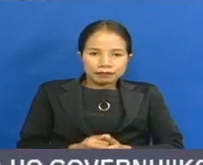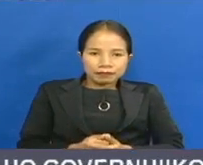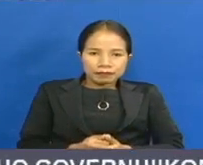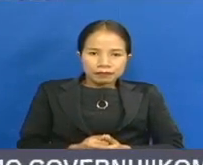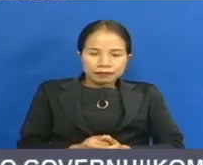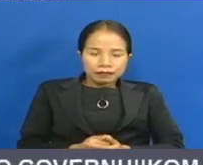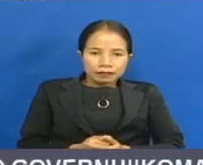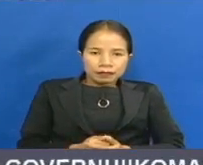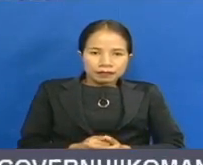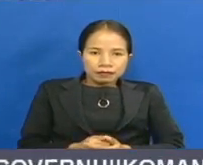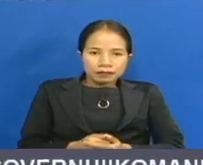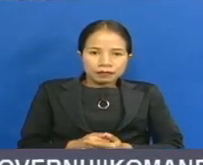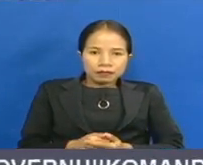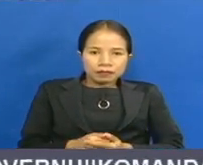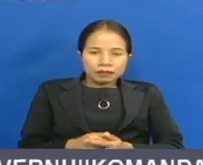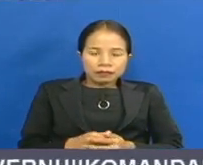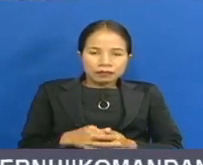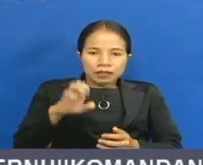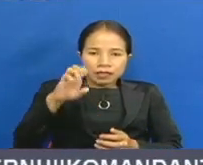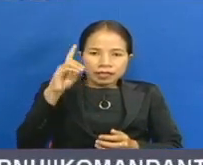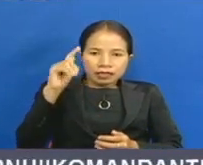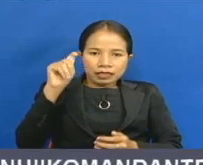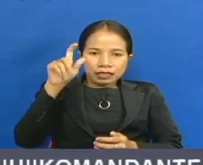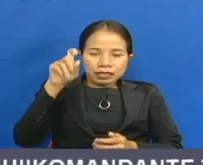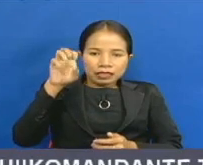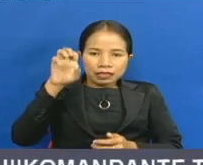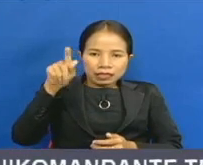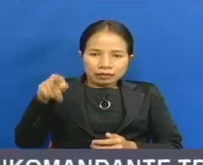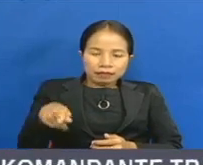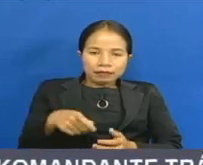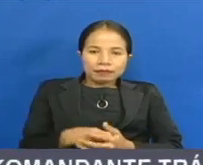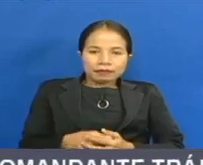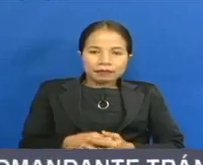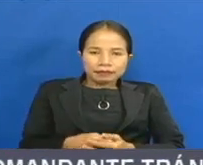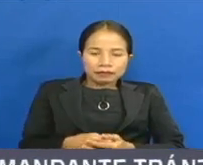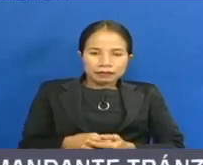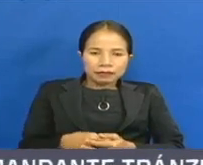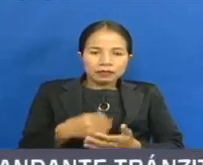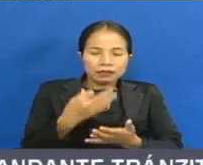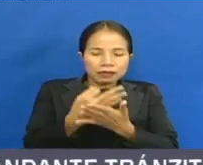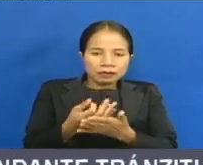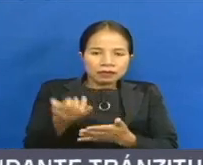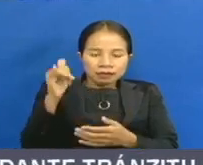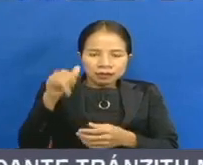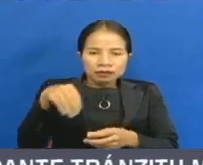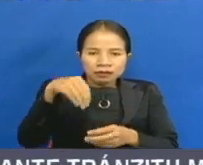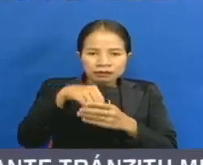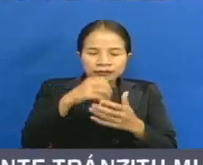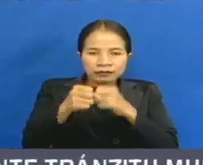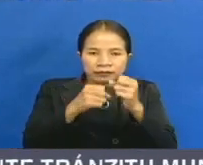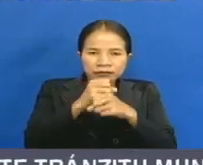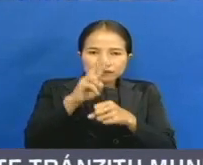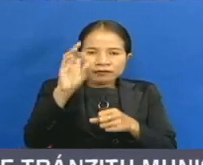Comissário Eletricidade Timor Leste, empresa pública, Latino Jerônimo Hatetri. Receitas Sirene recolhe e retina em Rio Rua